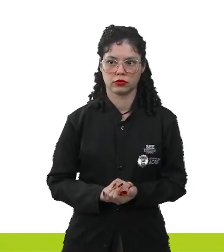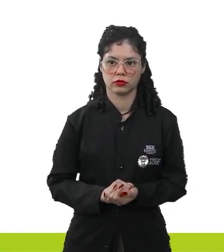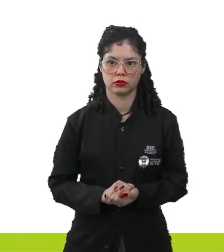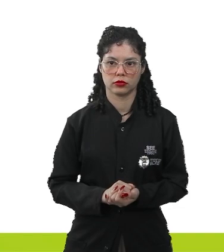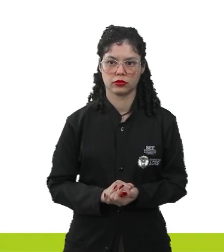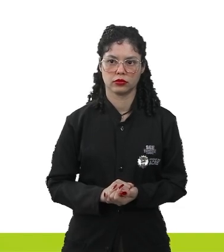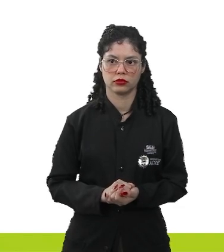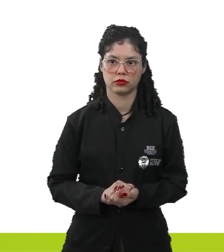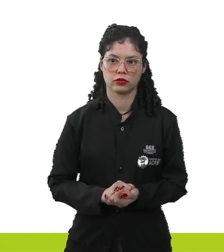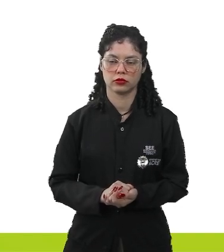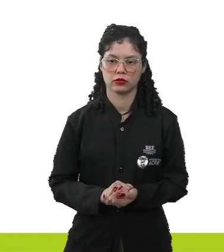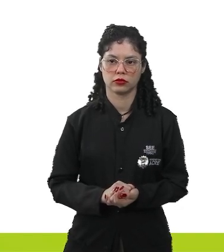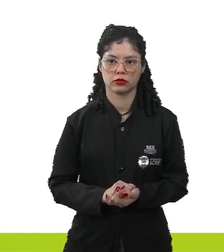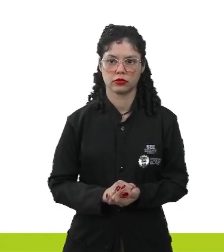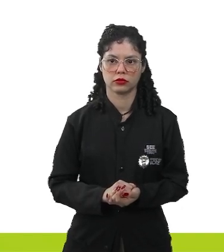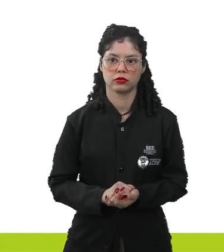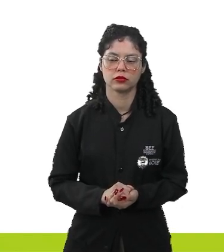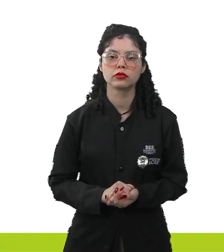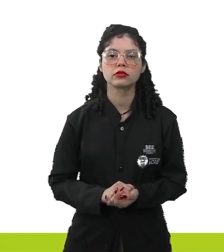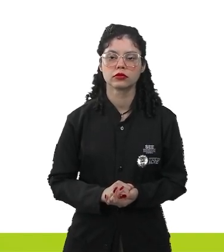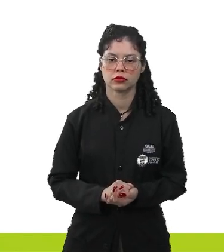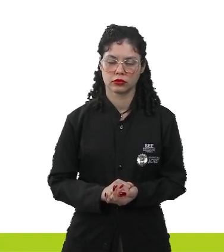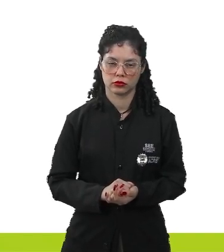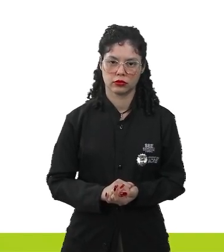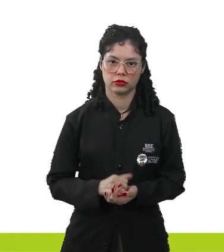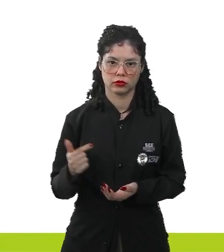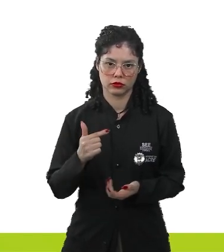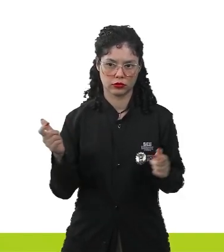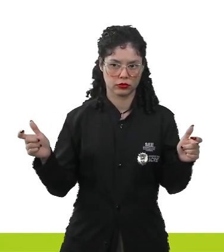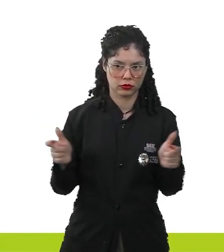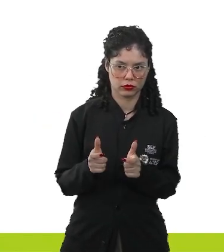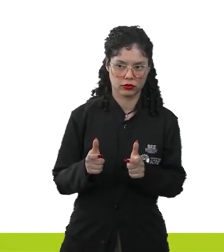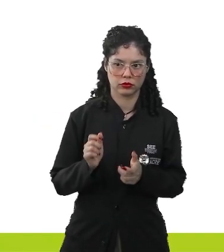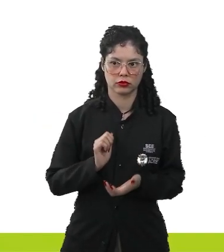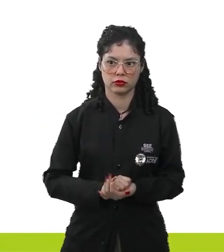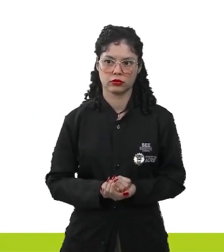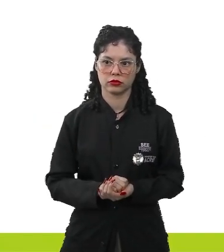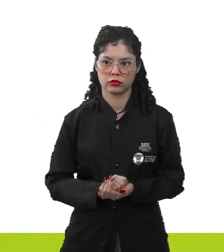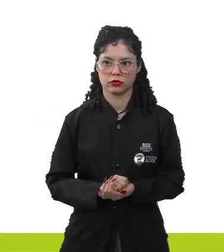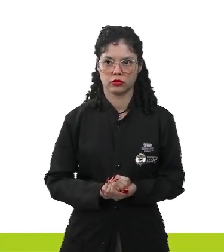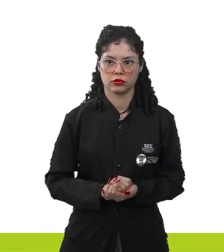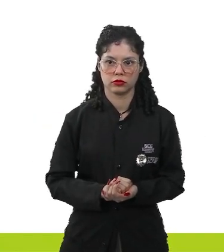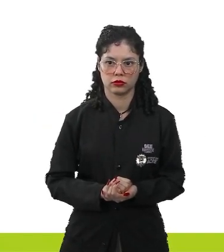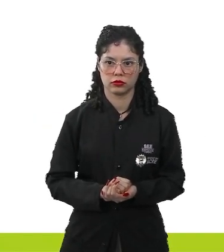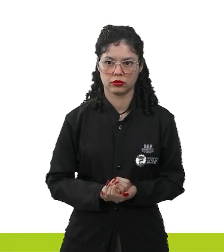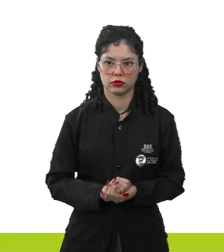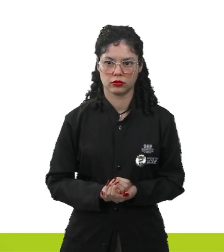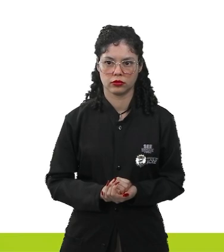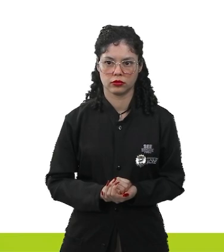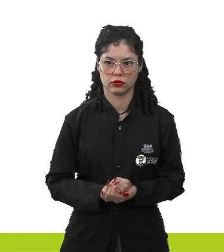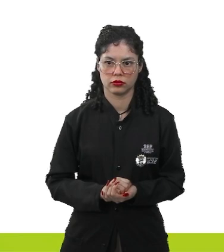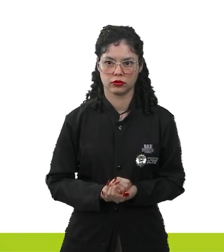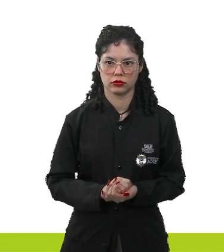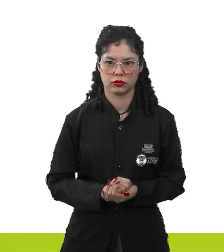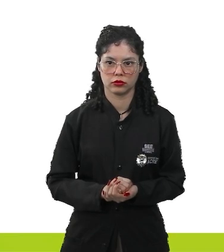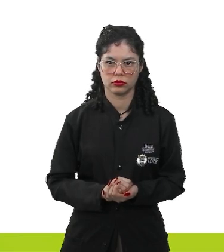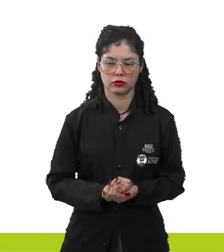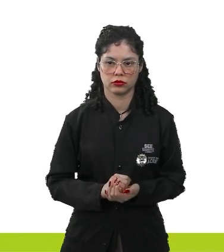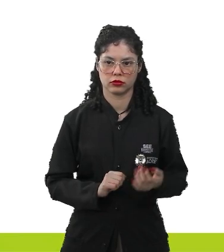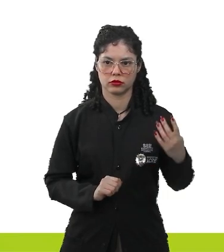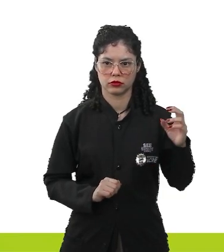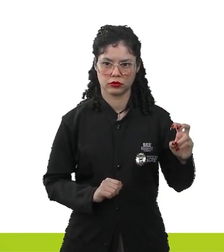E na segunda maior não, na segunda menor, que é esse aqui, o